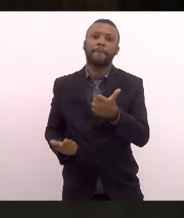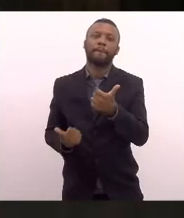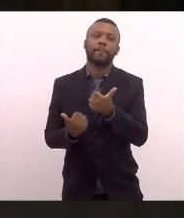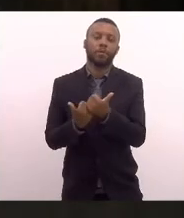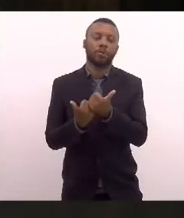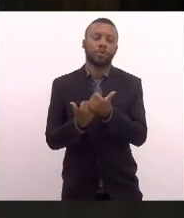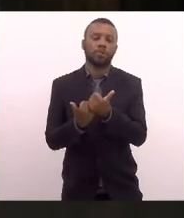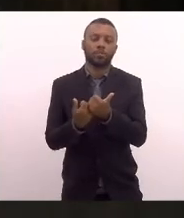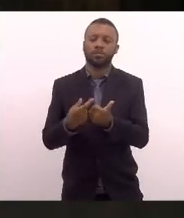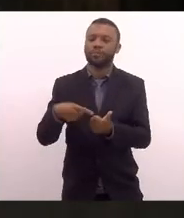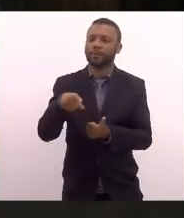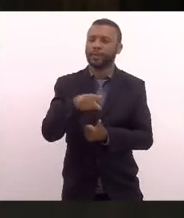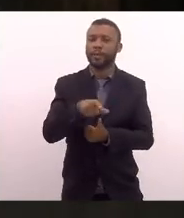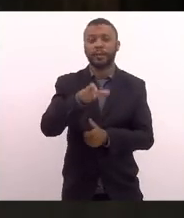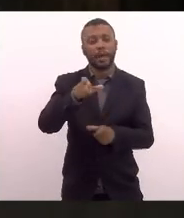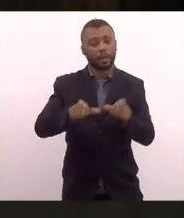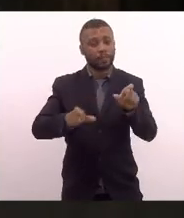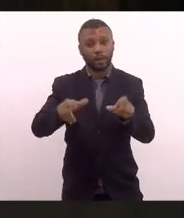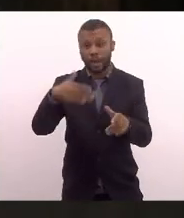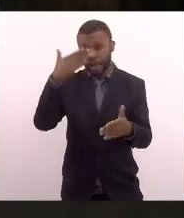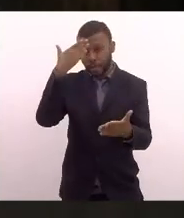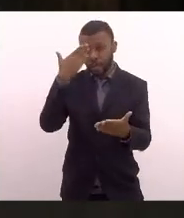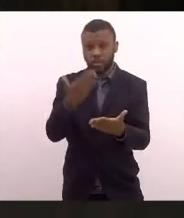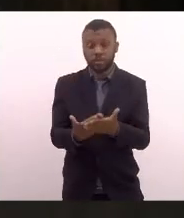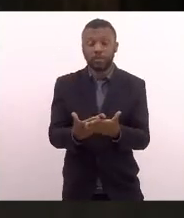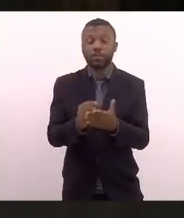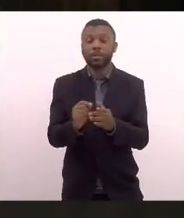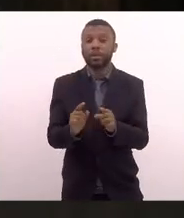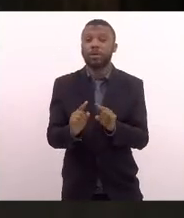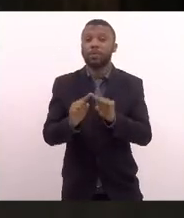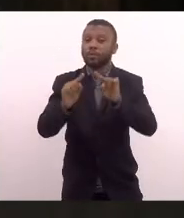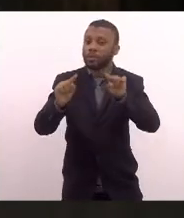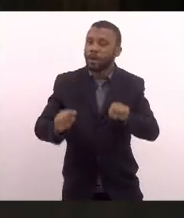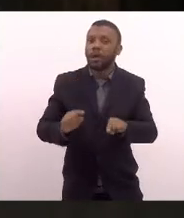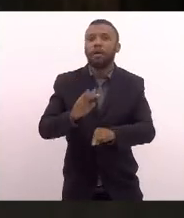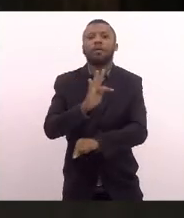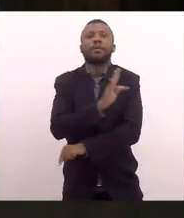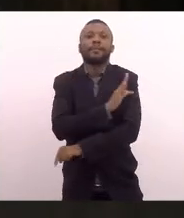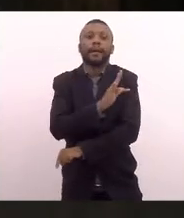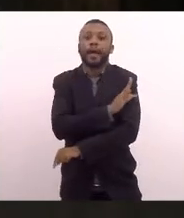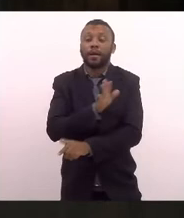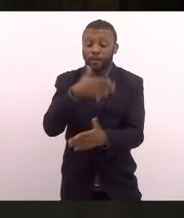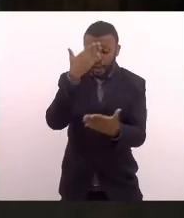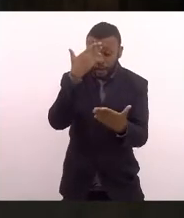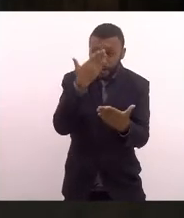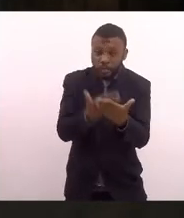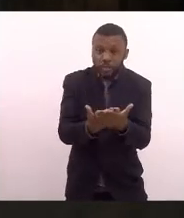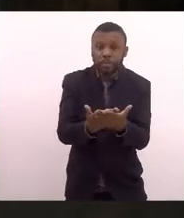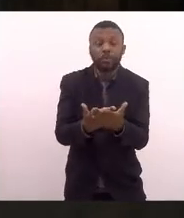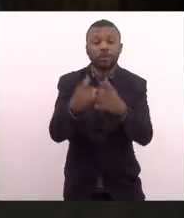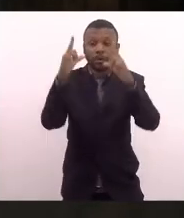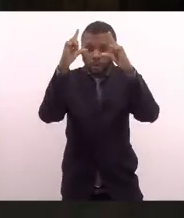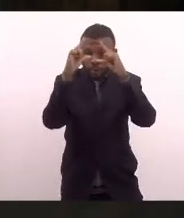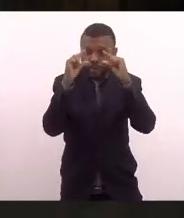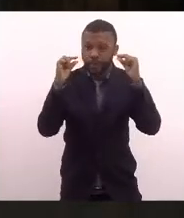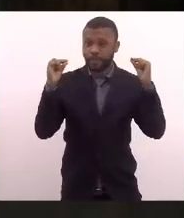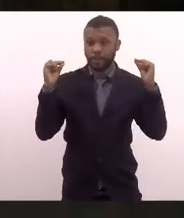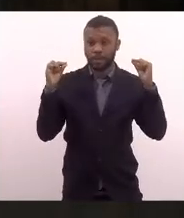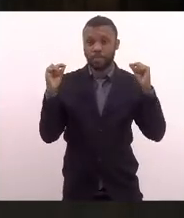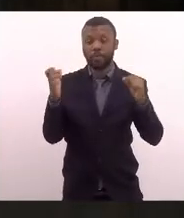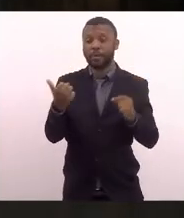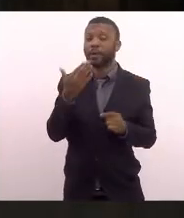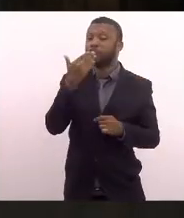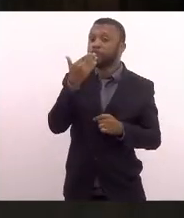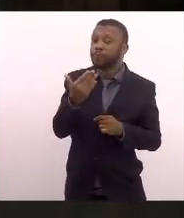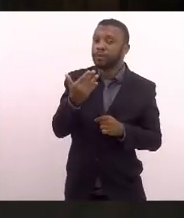essas pessoas. Acreditem nos técnicos, acreditem nos enfermeiros. Eu quero pedir que vocês